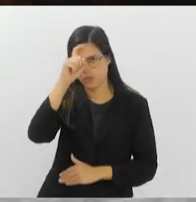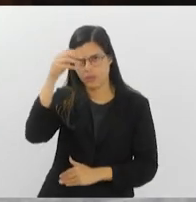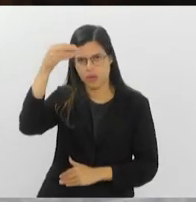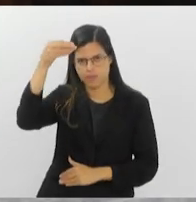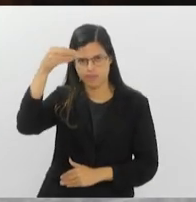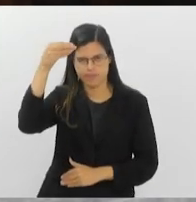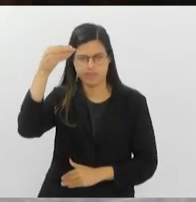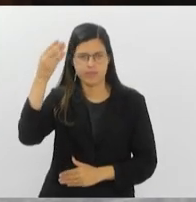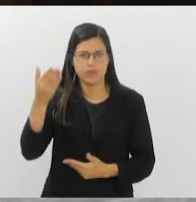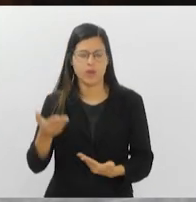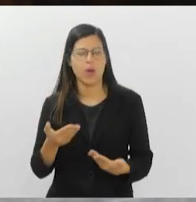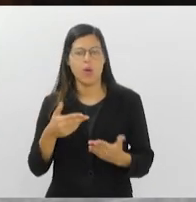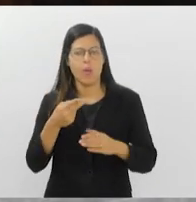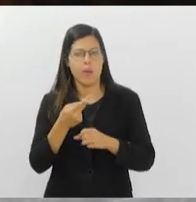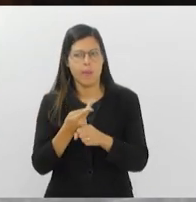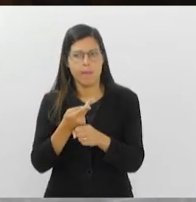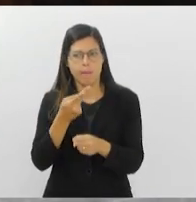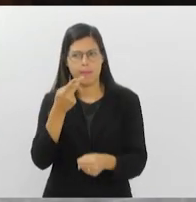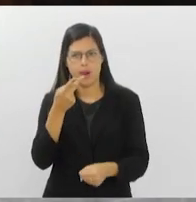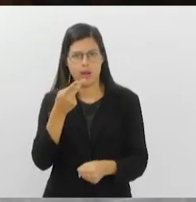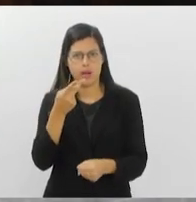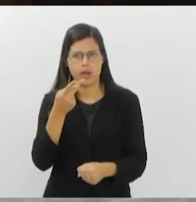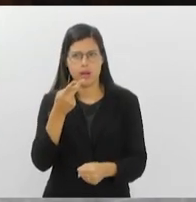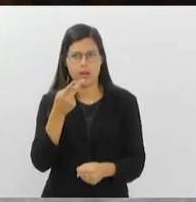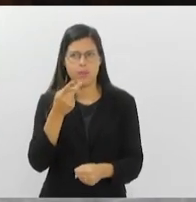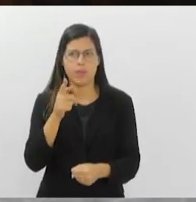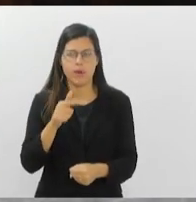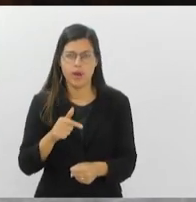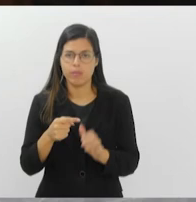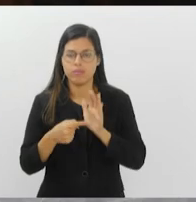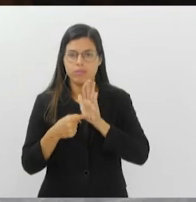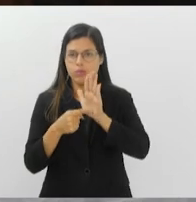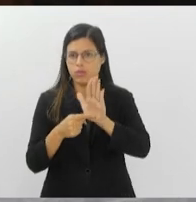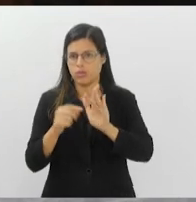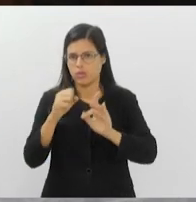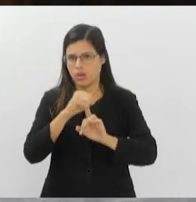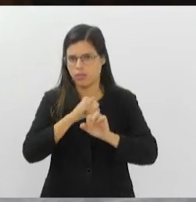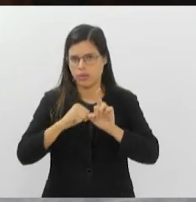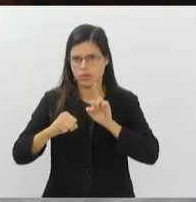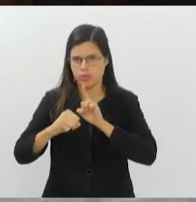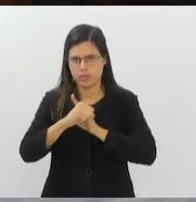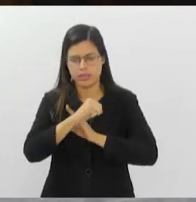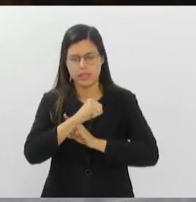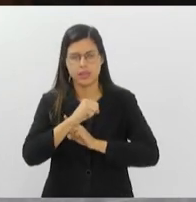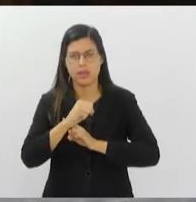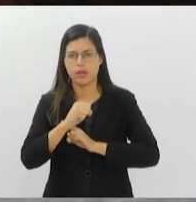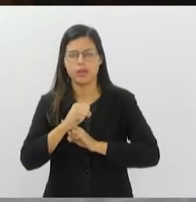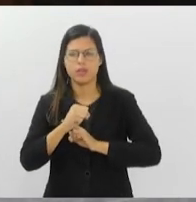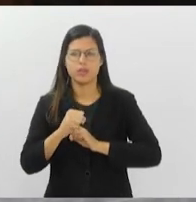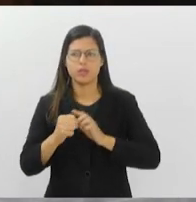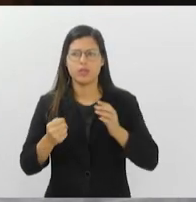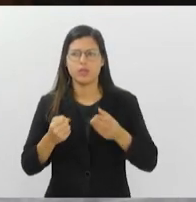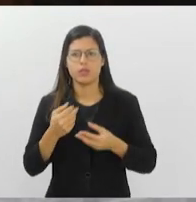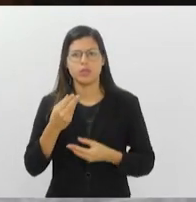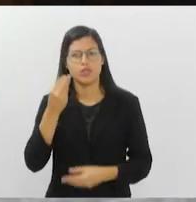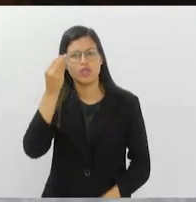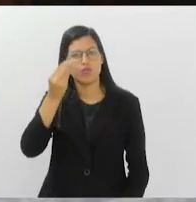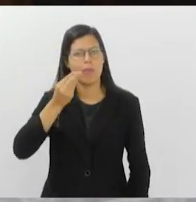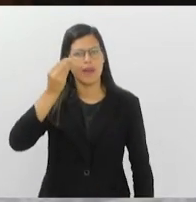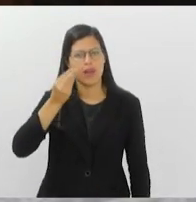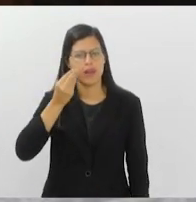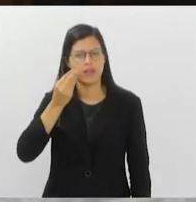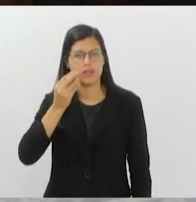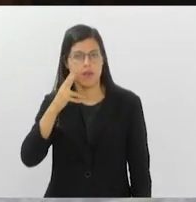de alguma forma, trazer para a sociedade, né, mostrar para a sociedade o quanto que a gente tem experiências